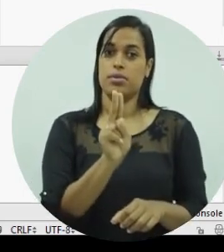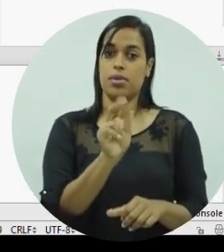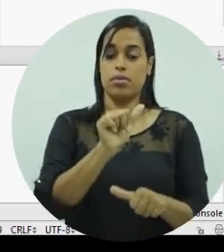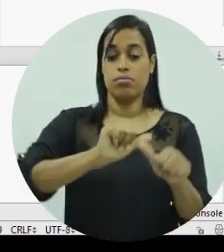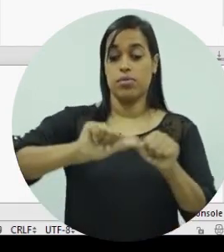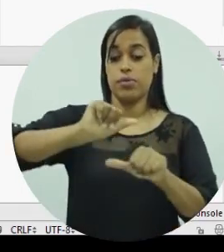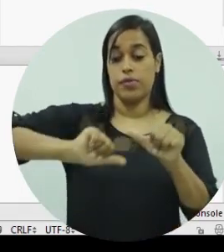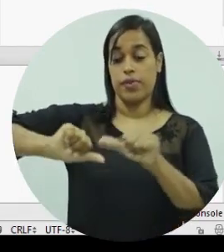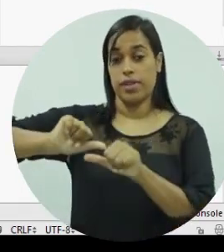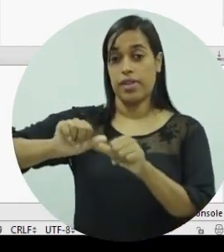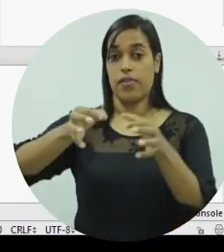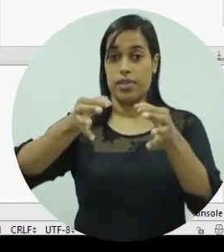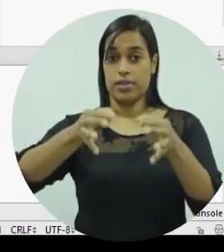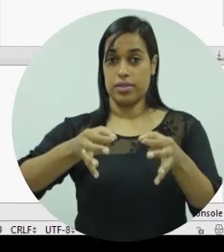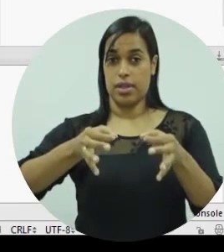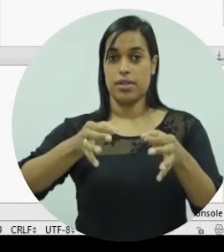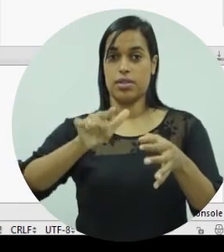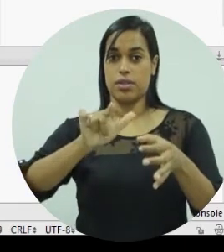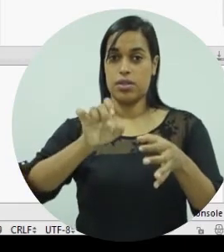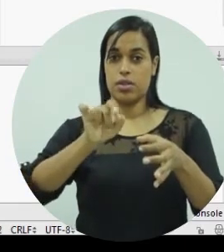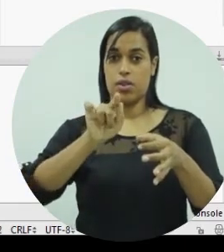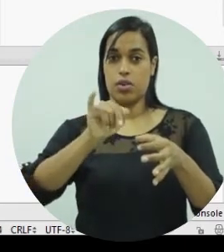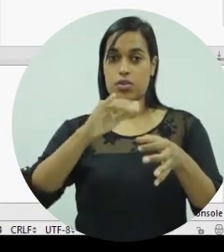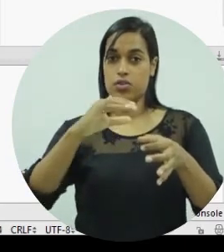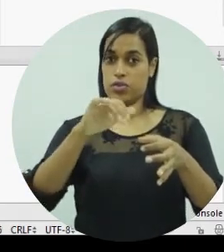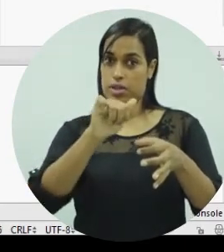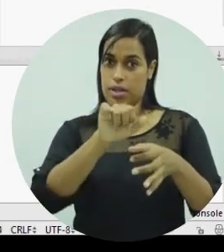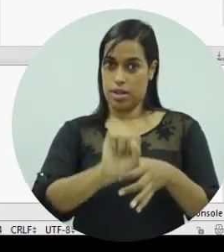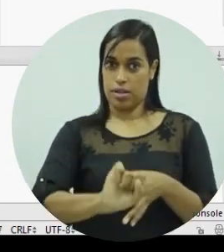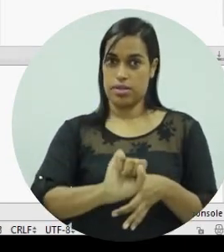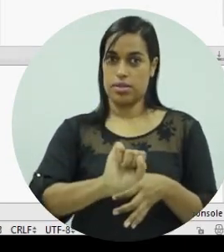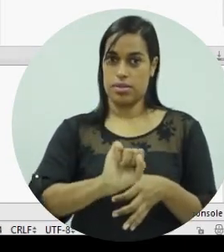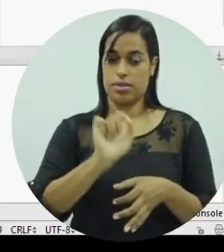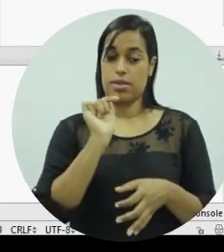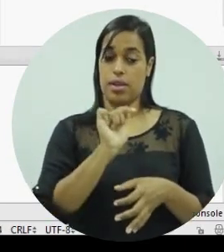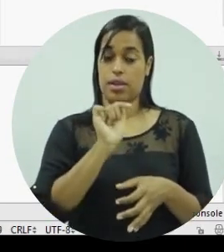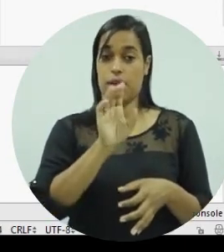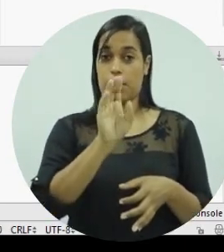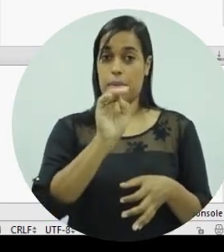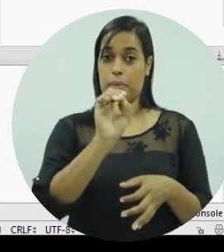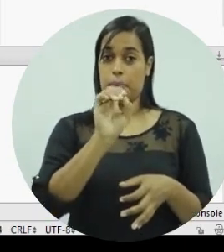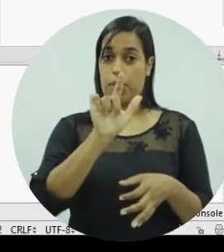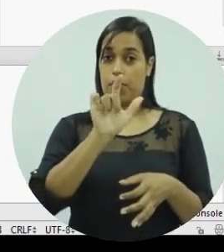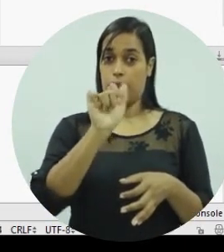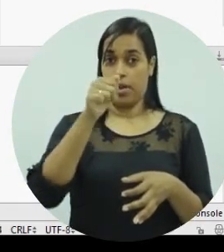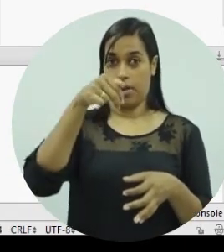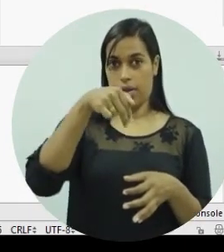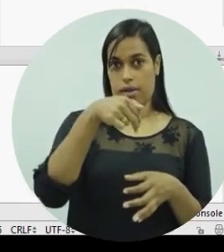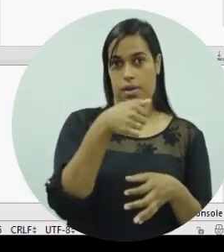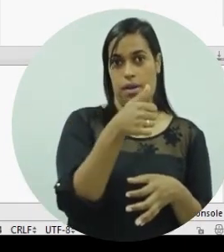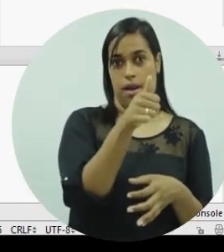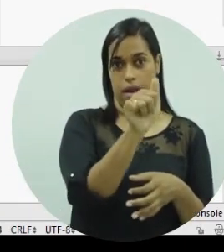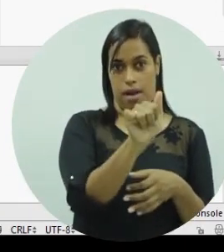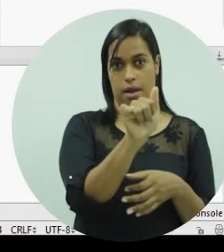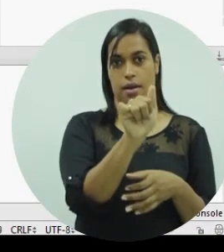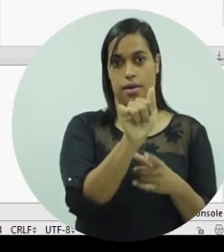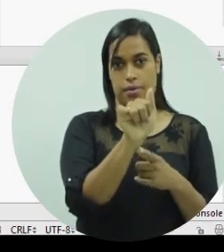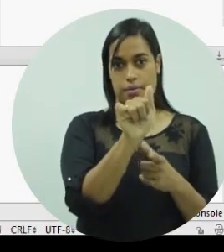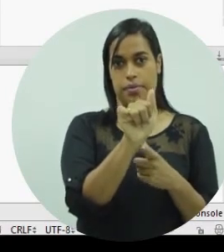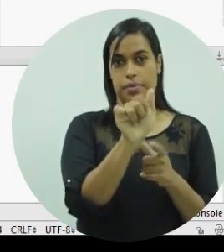variáveis lógicas. Então, vamos criar aqui boolean A, que é true,